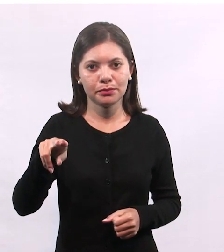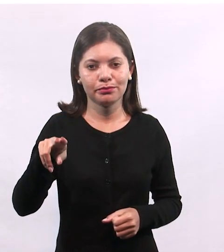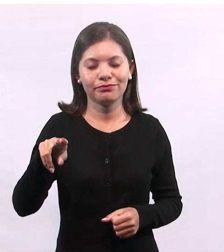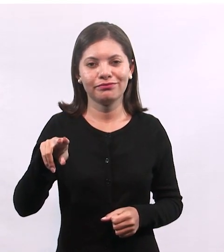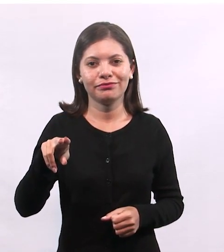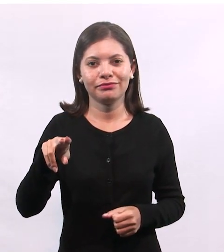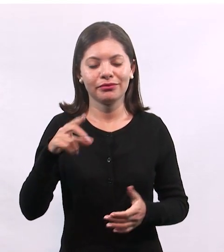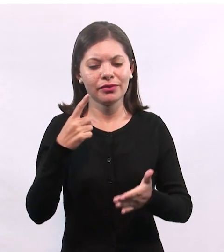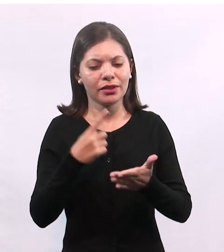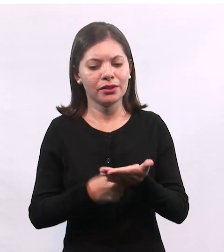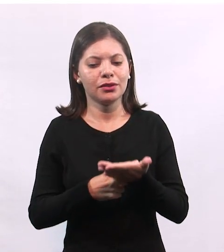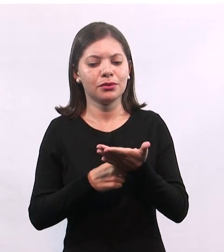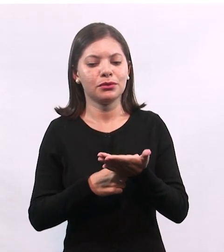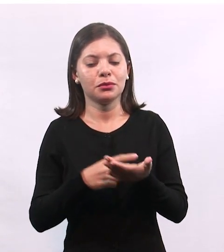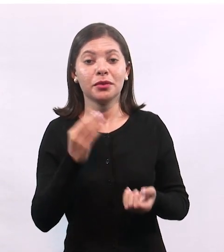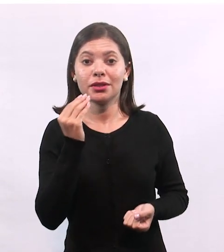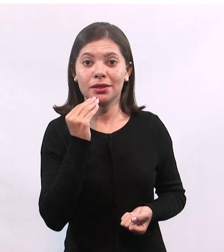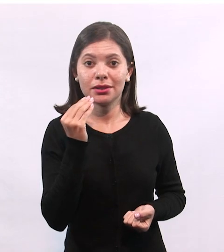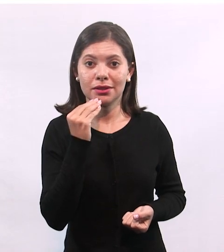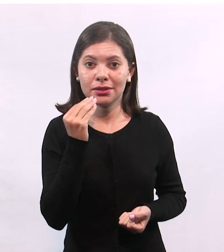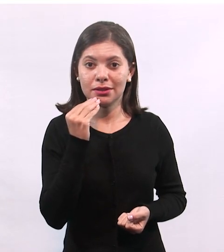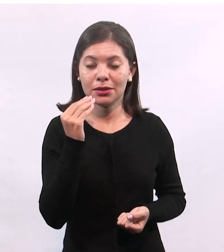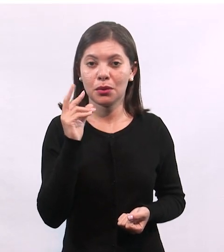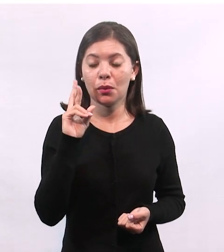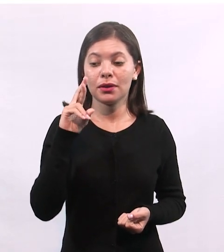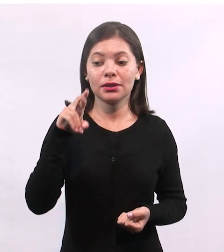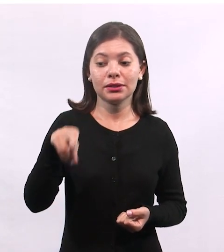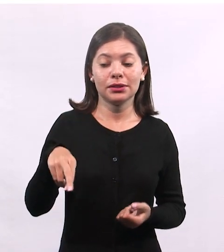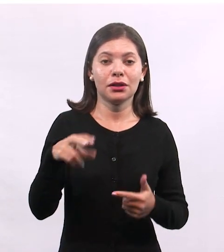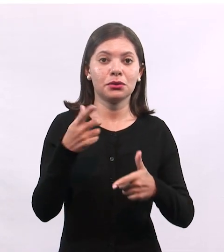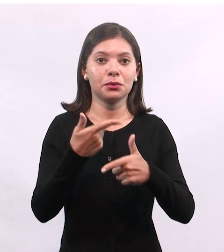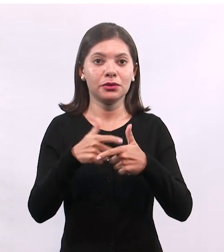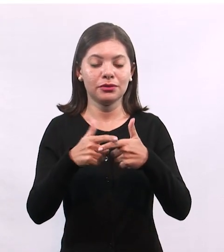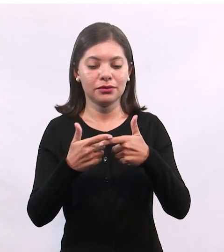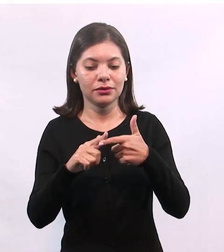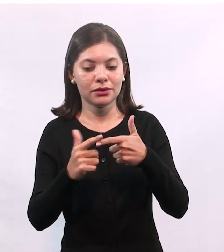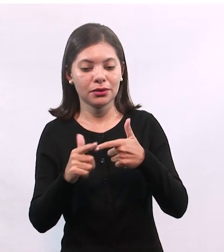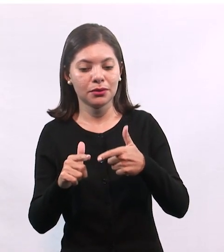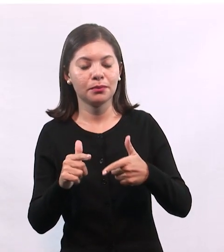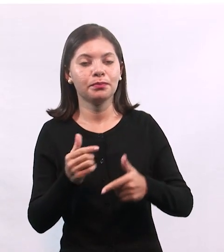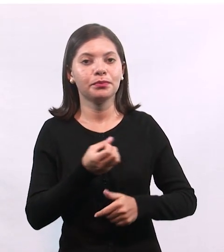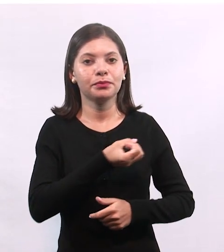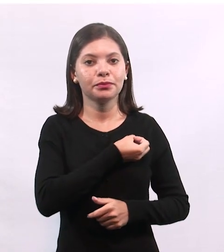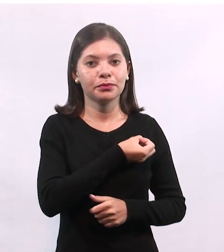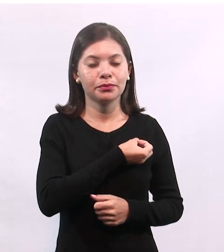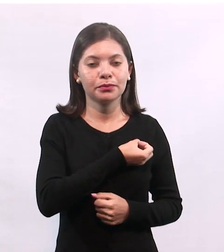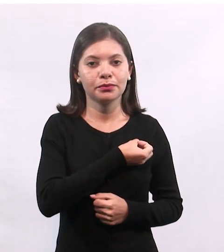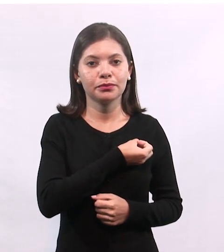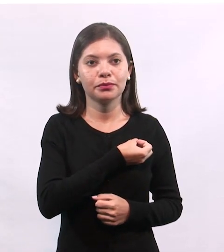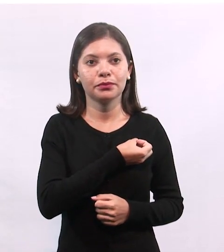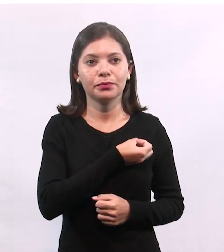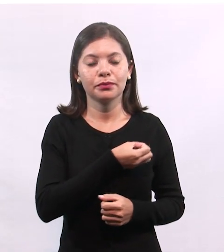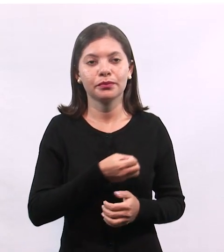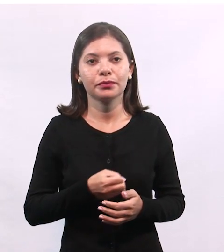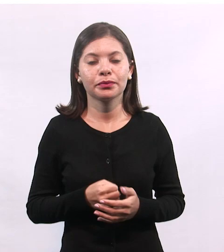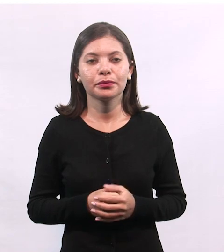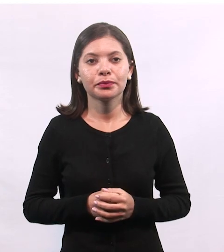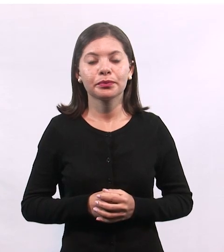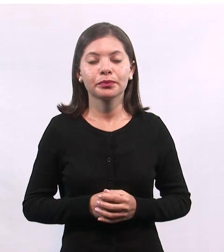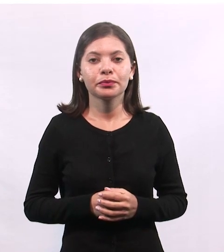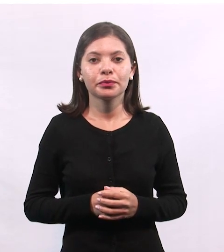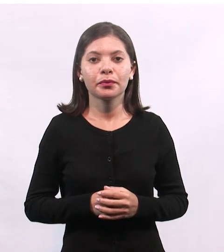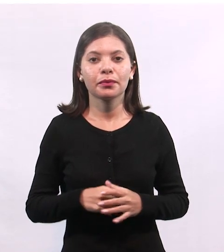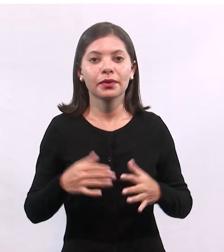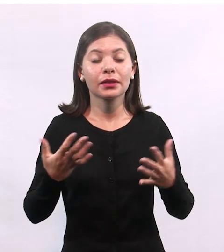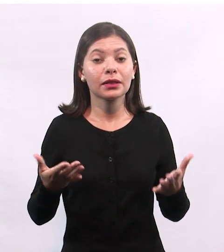e por isso que a gente assume a probabilidade como a razão entre essas esses números possíveis pelo total